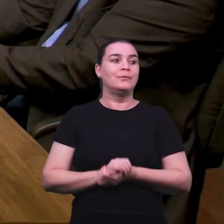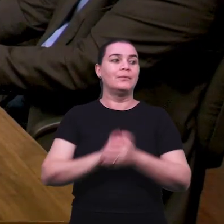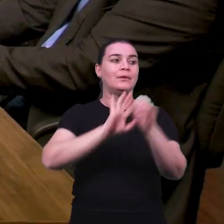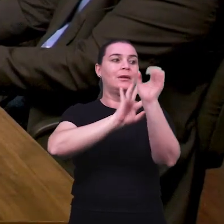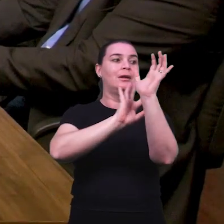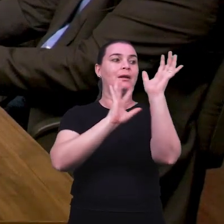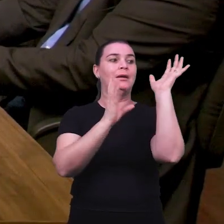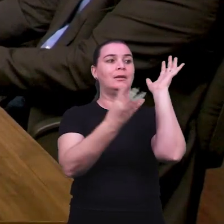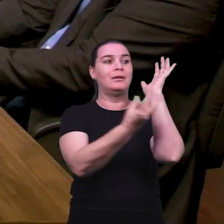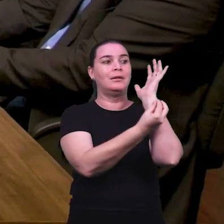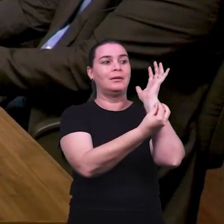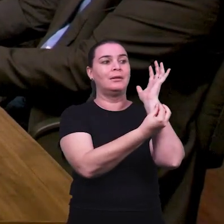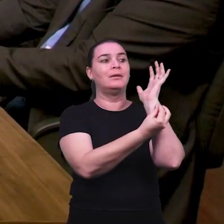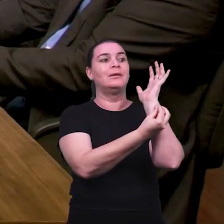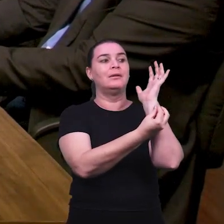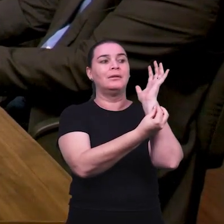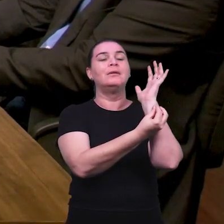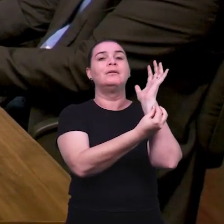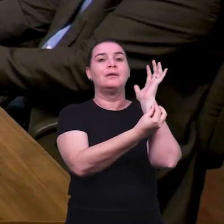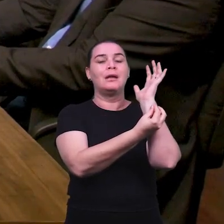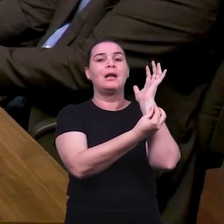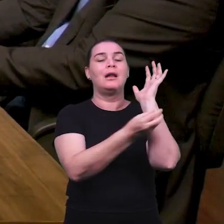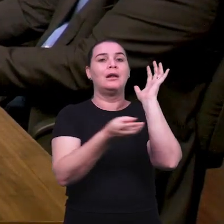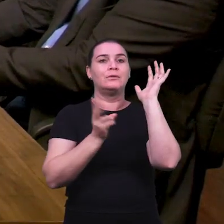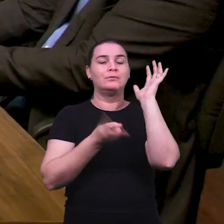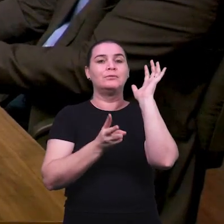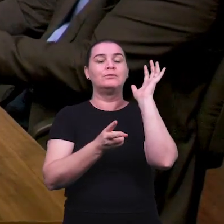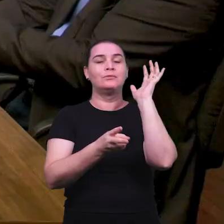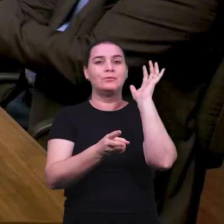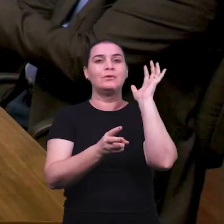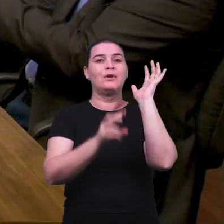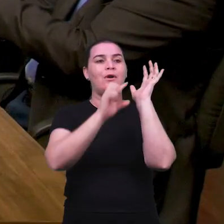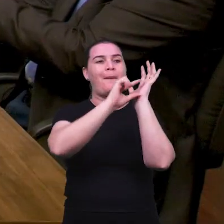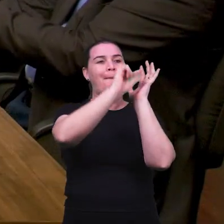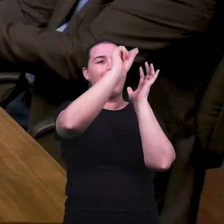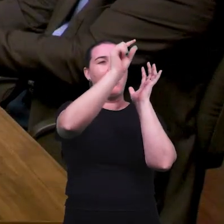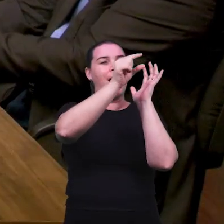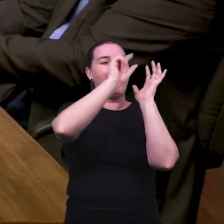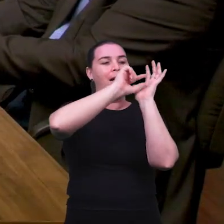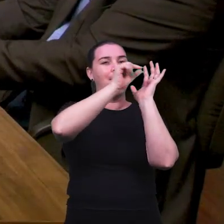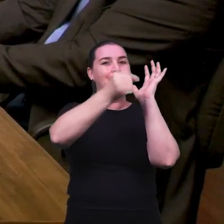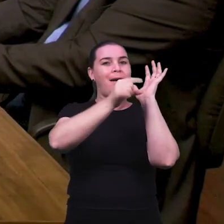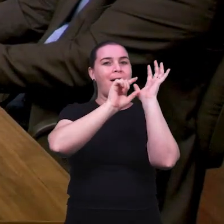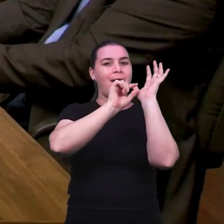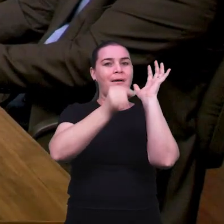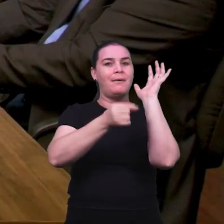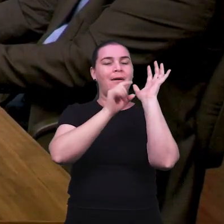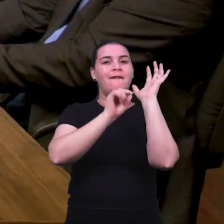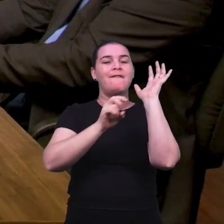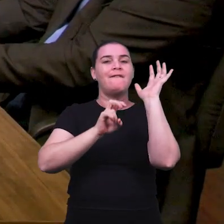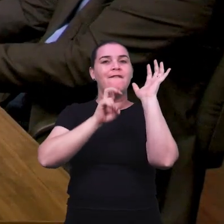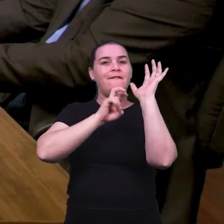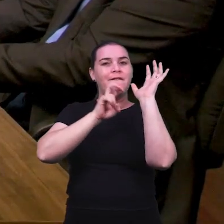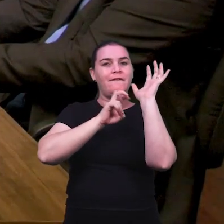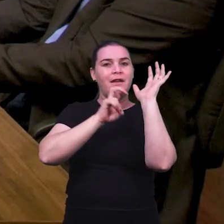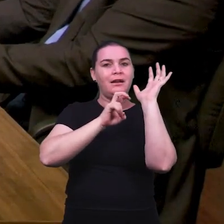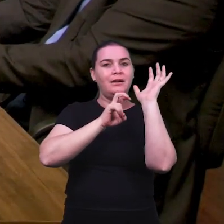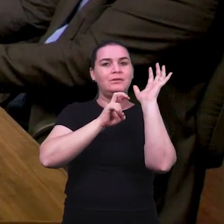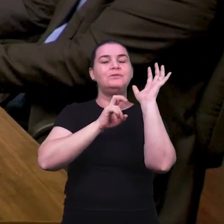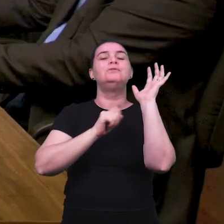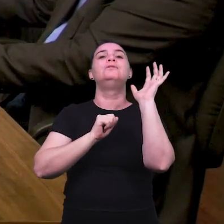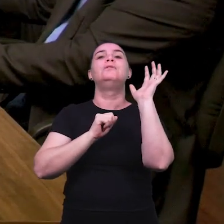ela conserva suas folhas verdes, né? Ela continua produzindo frutos exatamente por um segredo